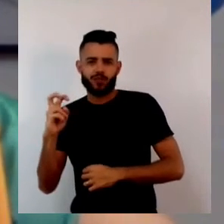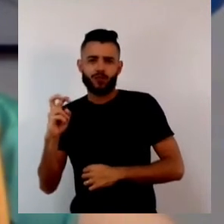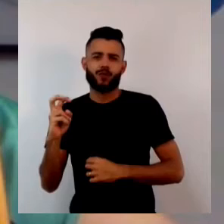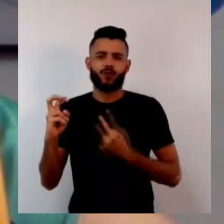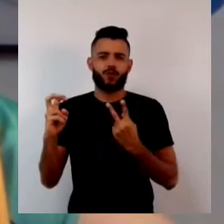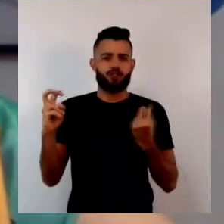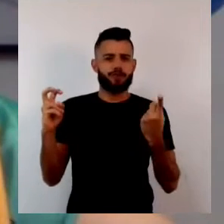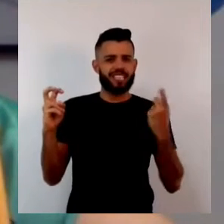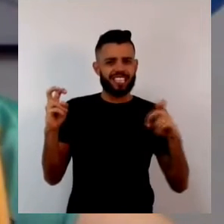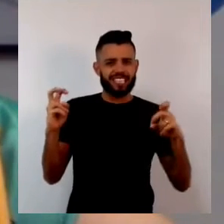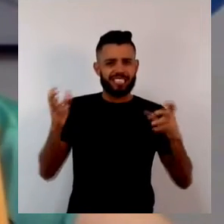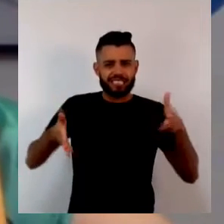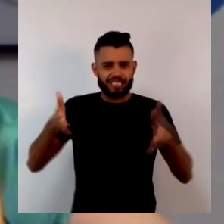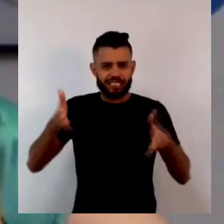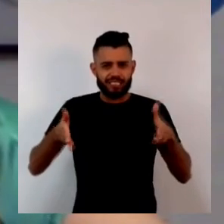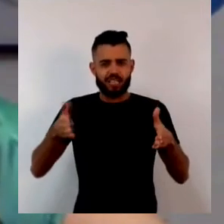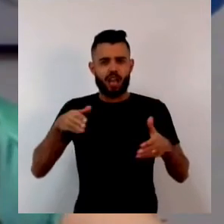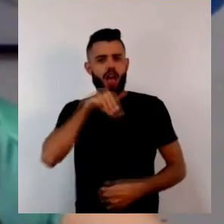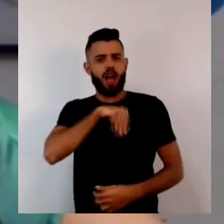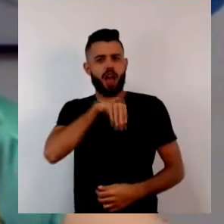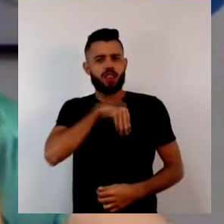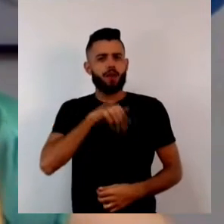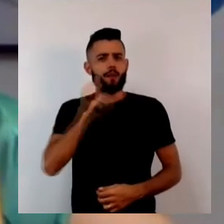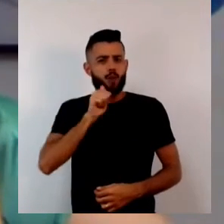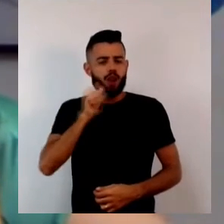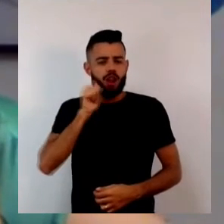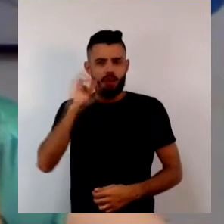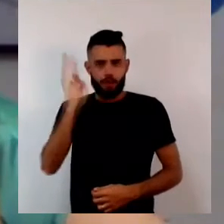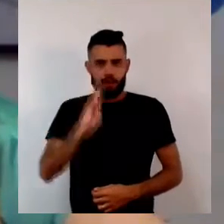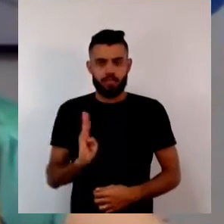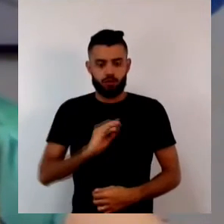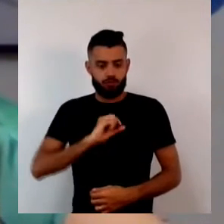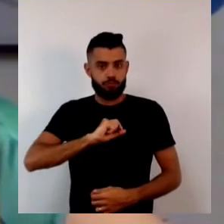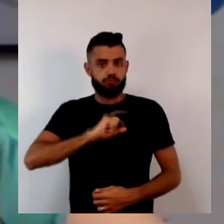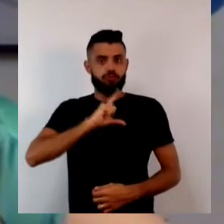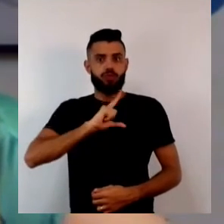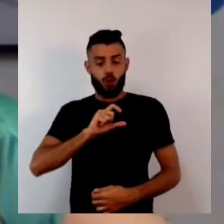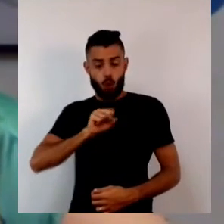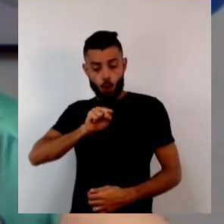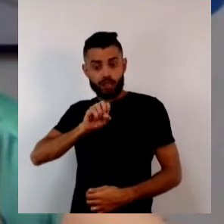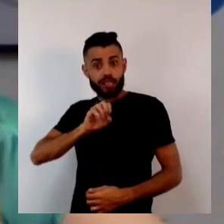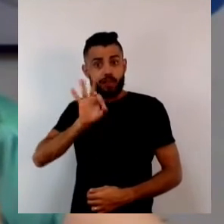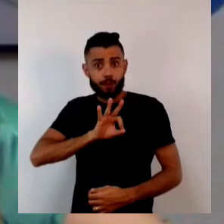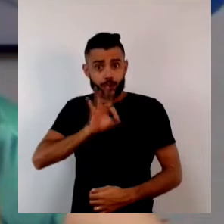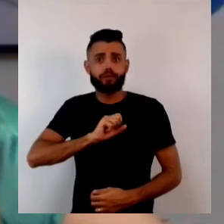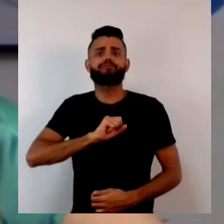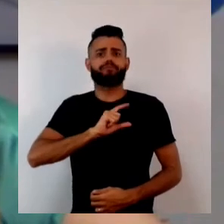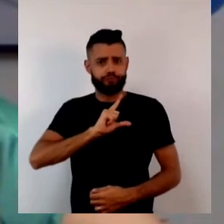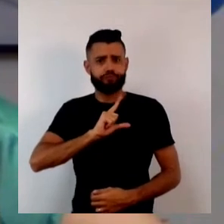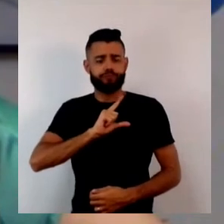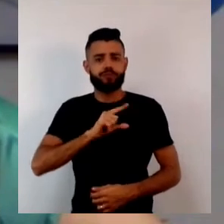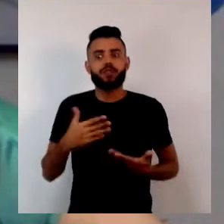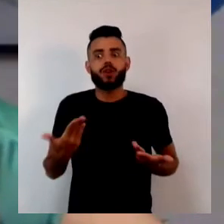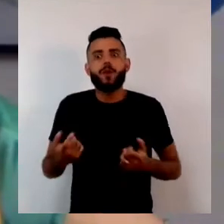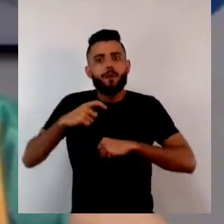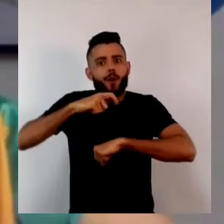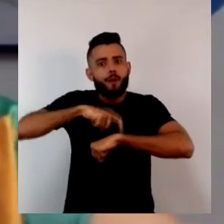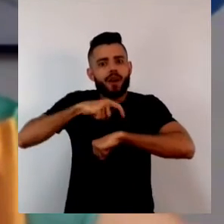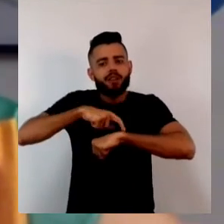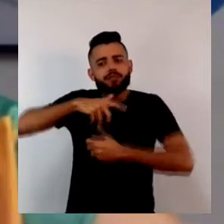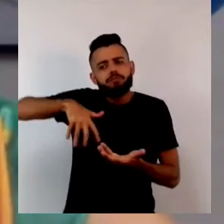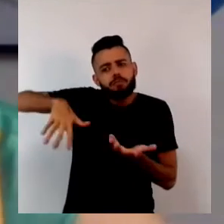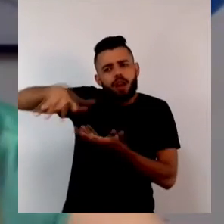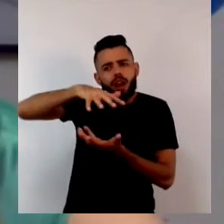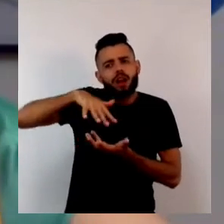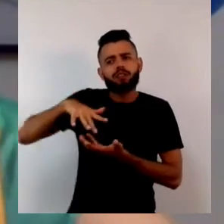brasileira aumentou cerca de 80%, era um momento que o mercado descobriu as mulheres, porque as mulheres estavam com dinheiro